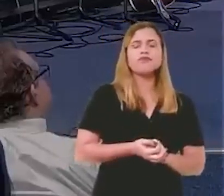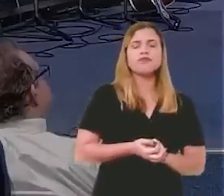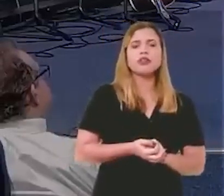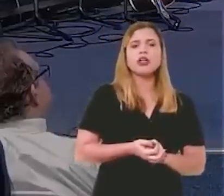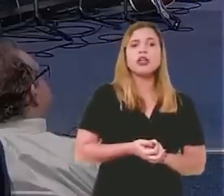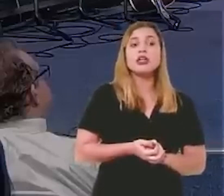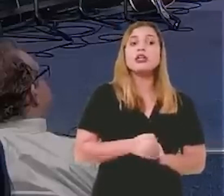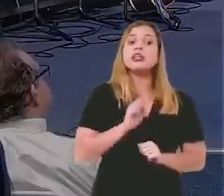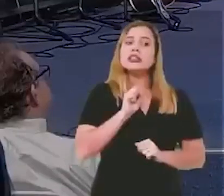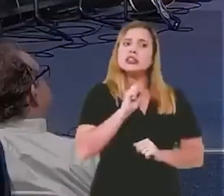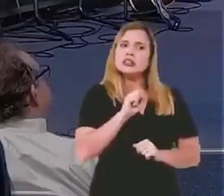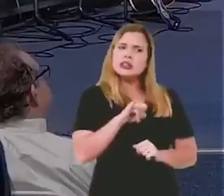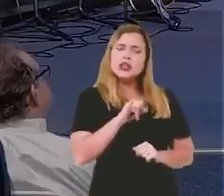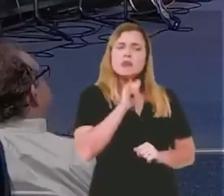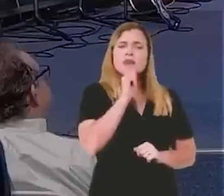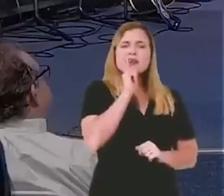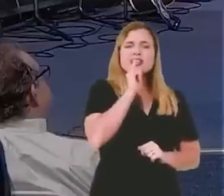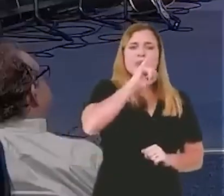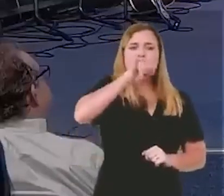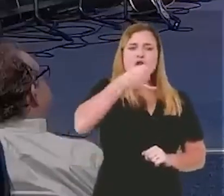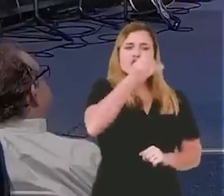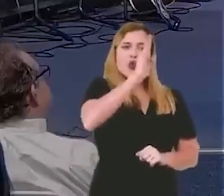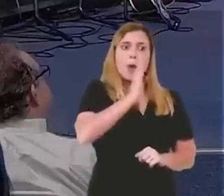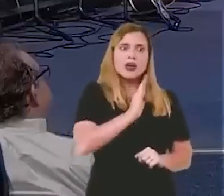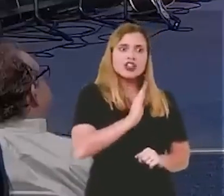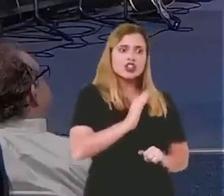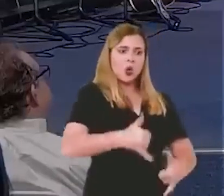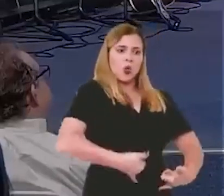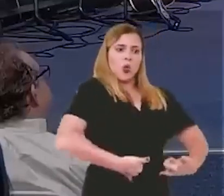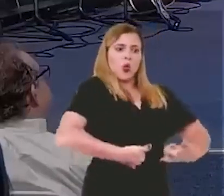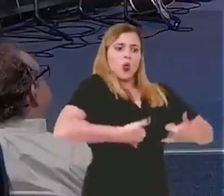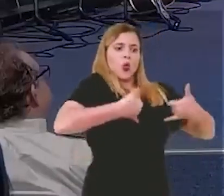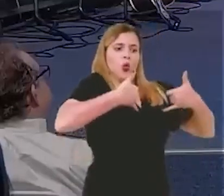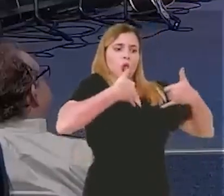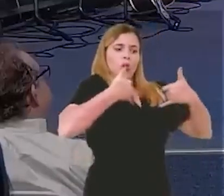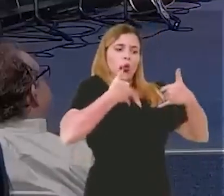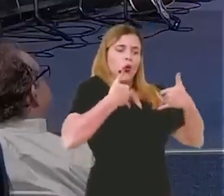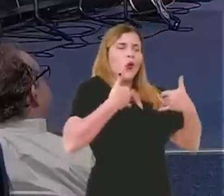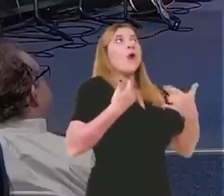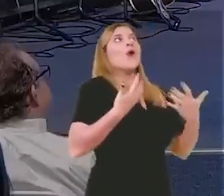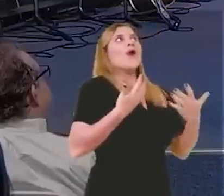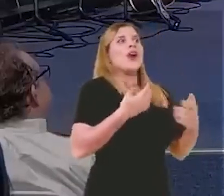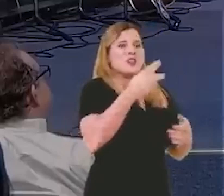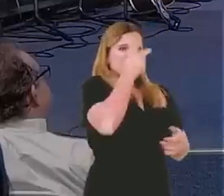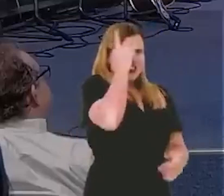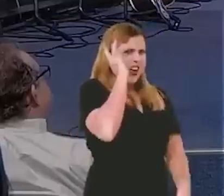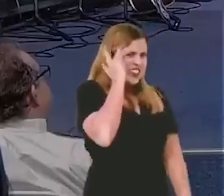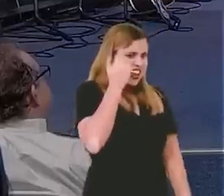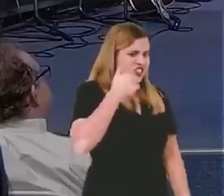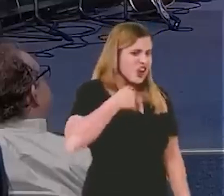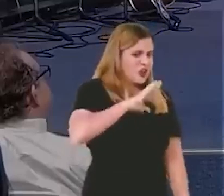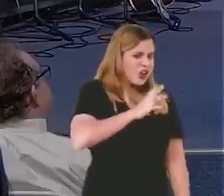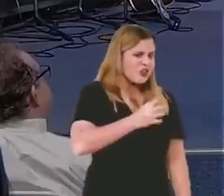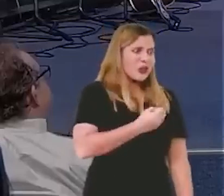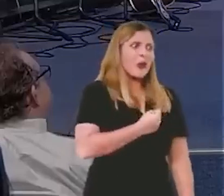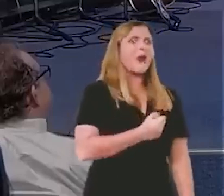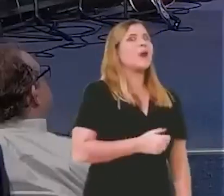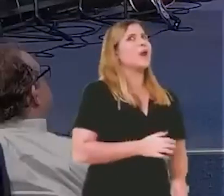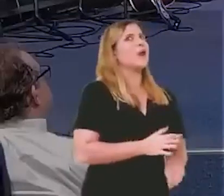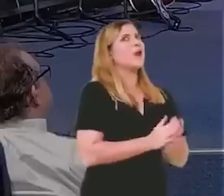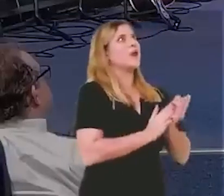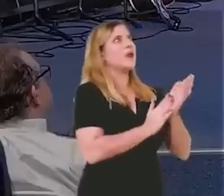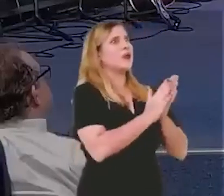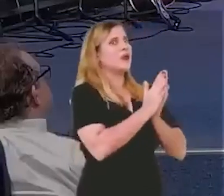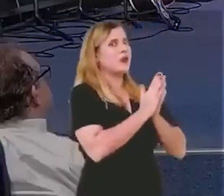Se João tivesse engolido aquela isca venenosa, ele poderia pensar assim: bom, quer dizer, pensando